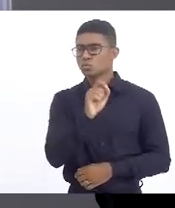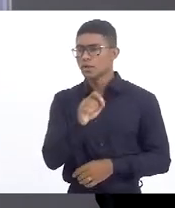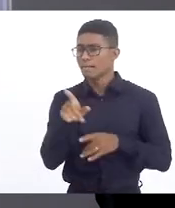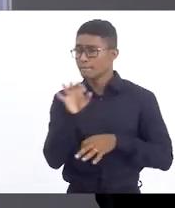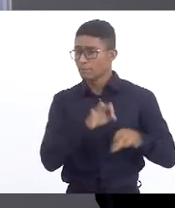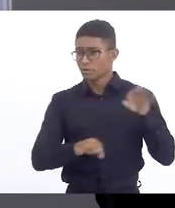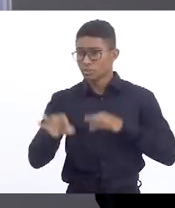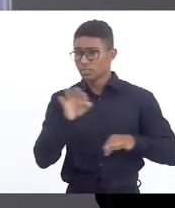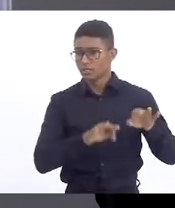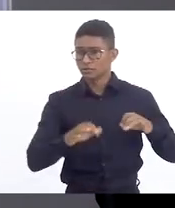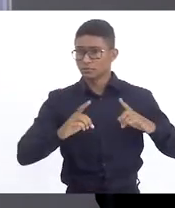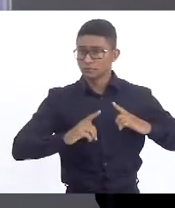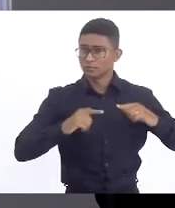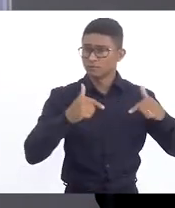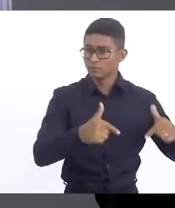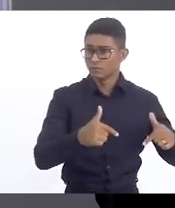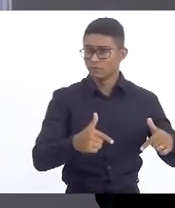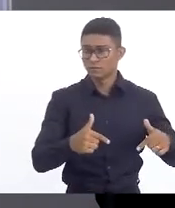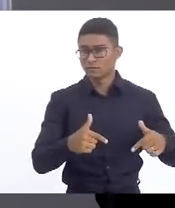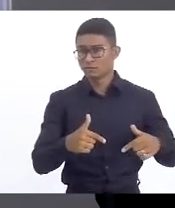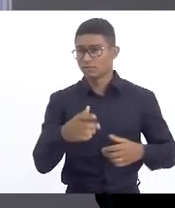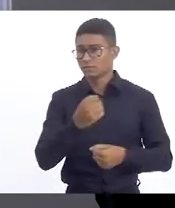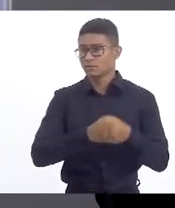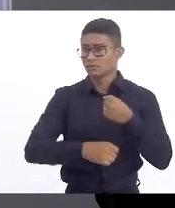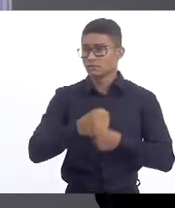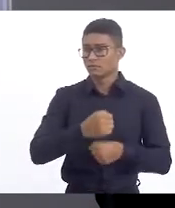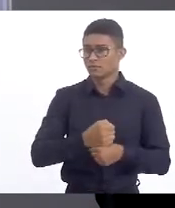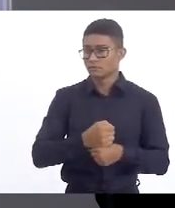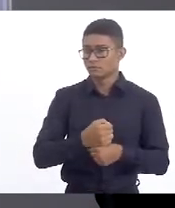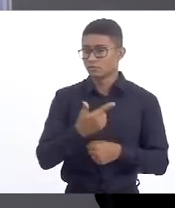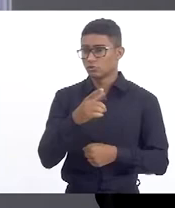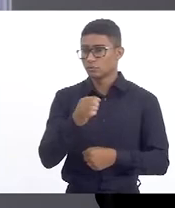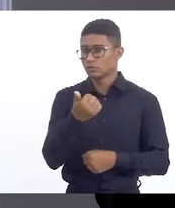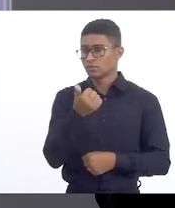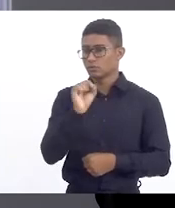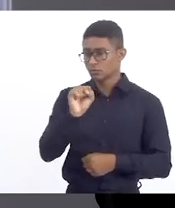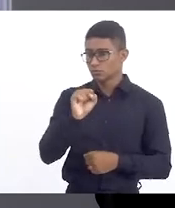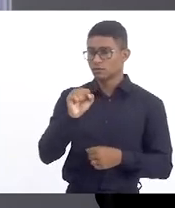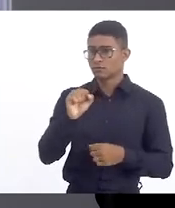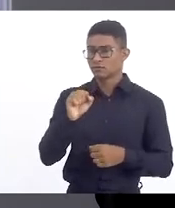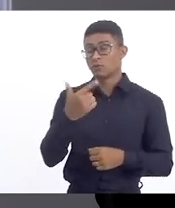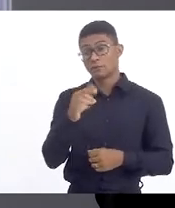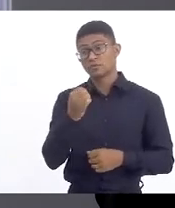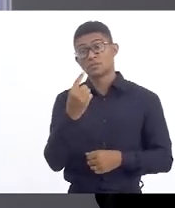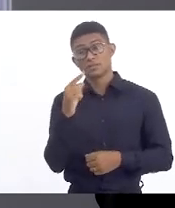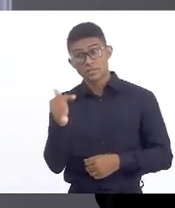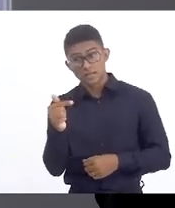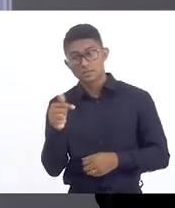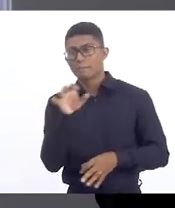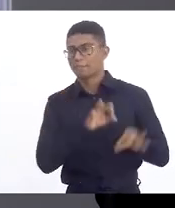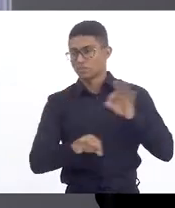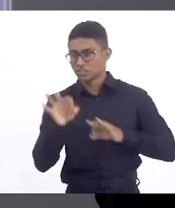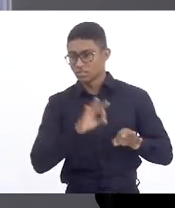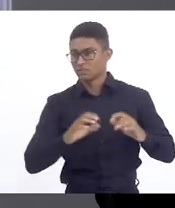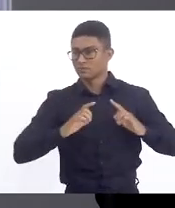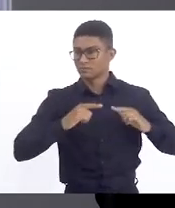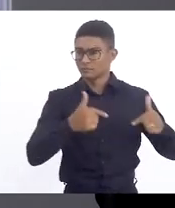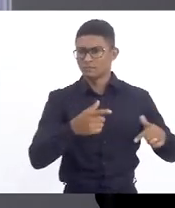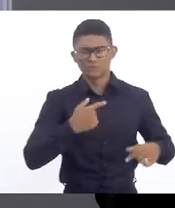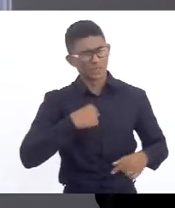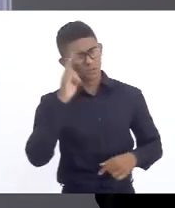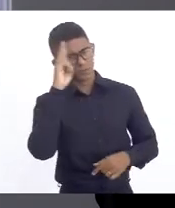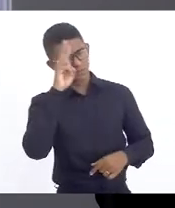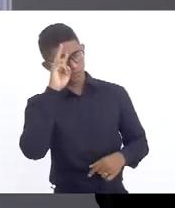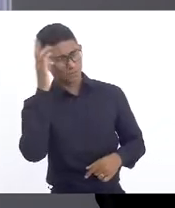foi licitado. Você deve... Lá atrás. Em 2018 foi feito para... Em 2017 foi licitado para o executivo. Eu me lembro que tive várias